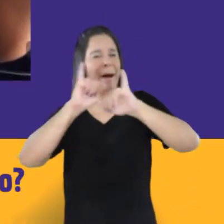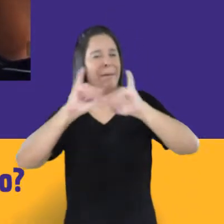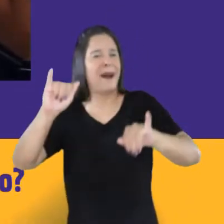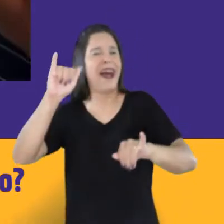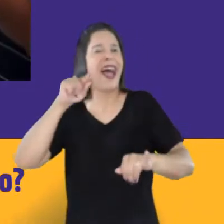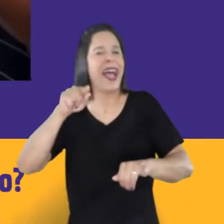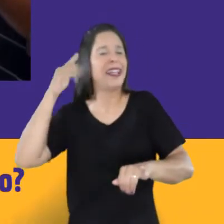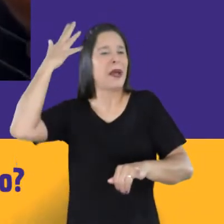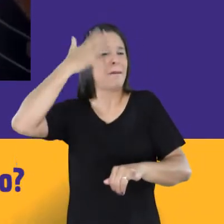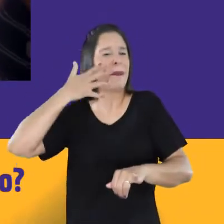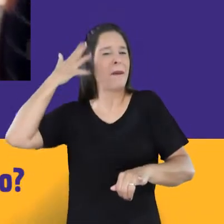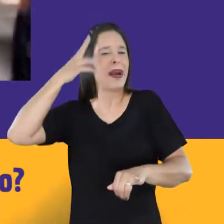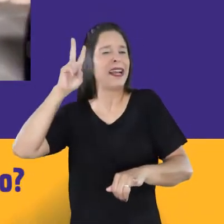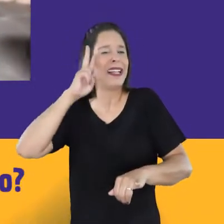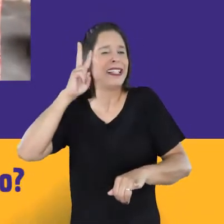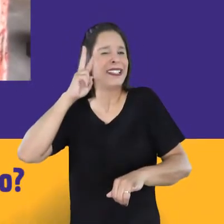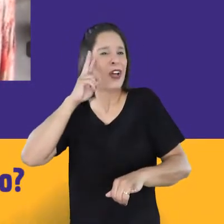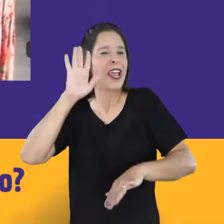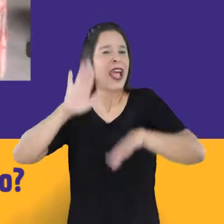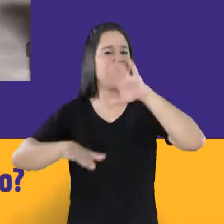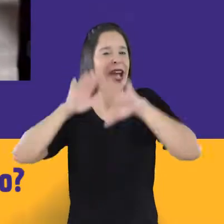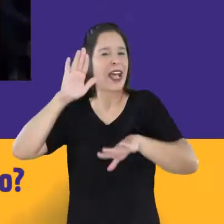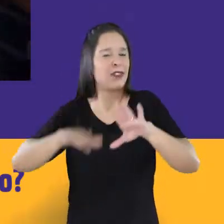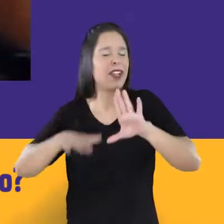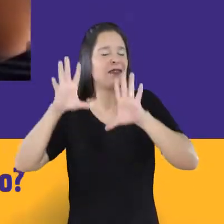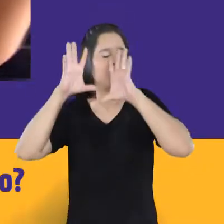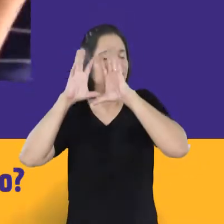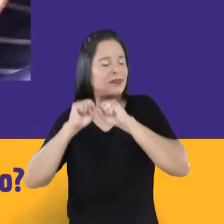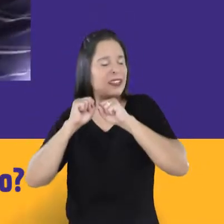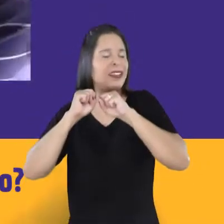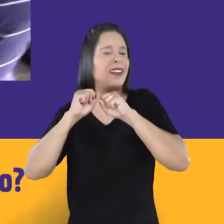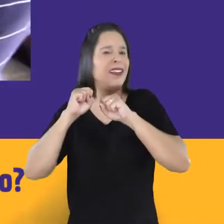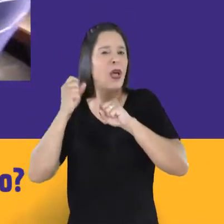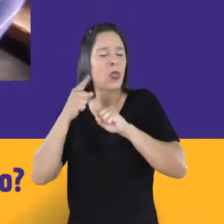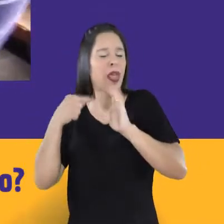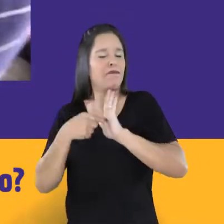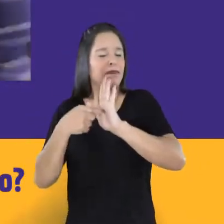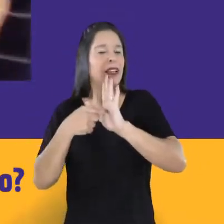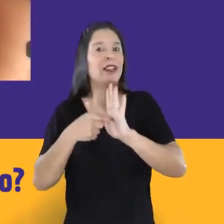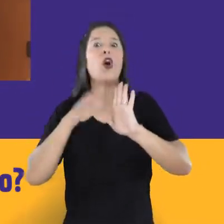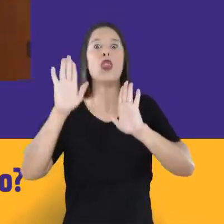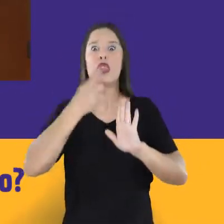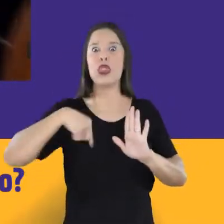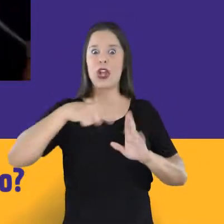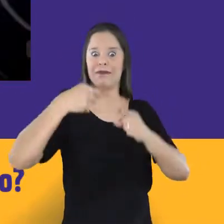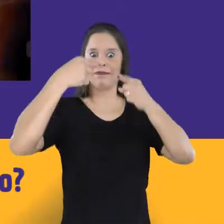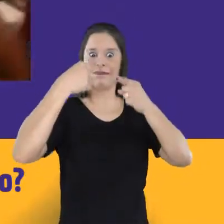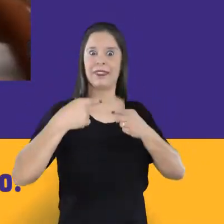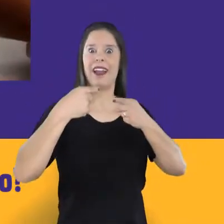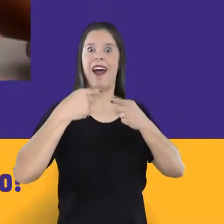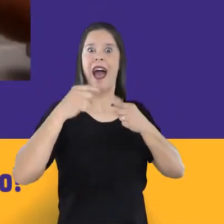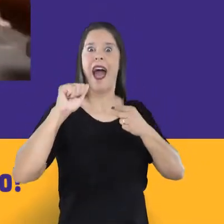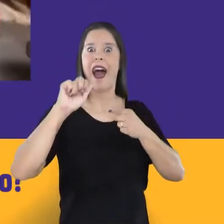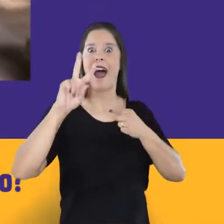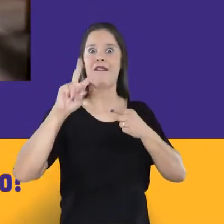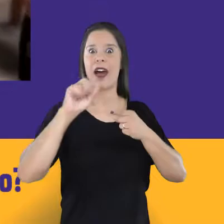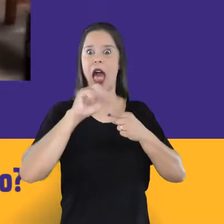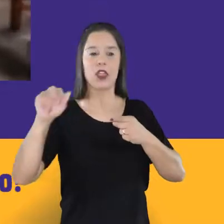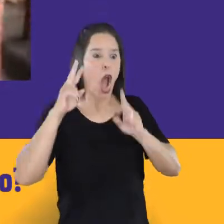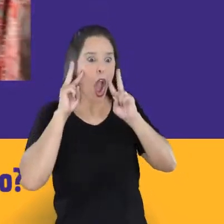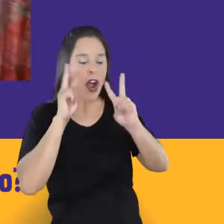poderia mencionar, por exemplo, que o nosso projeto, ao mesmo tempo que articula e mobiliza essas idosas, criando espaço de